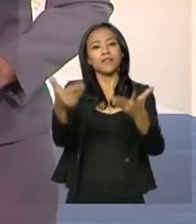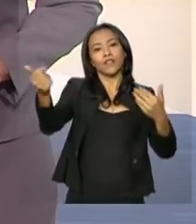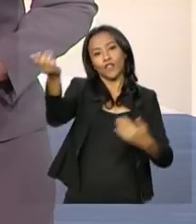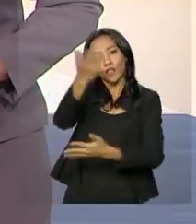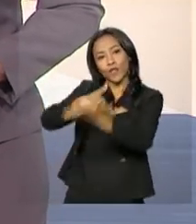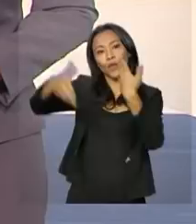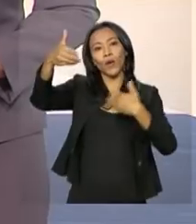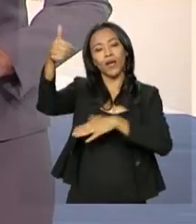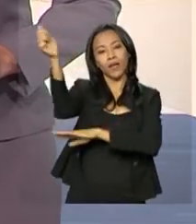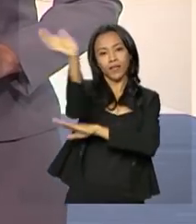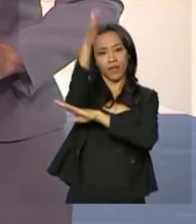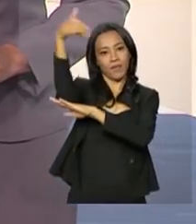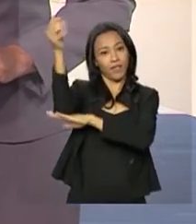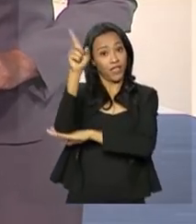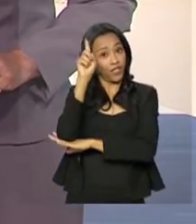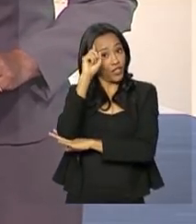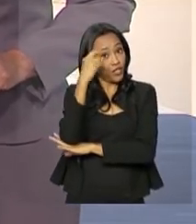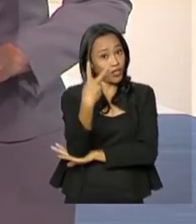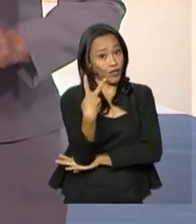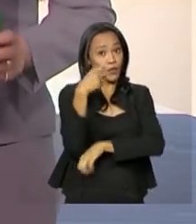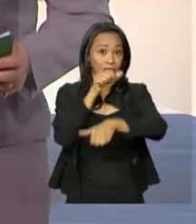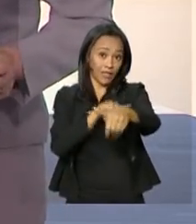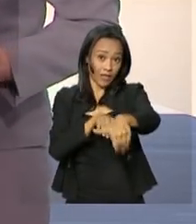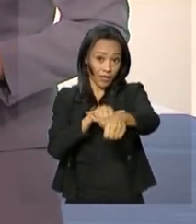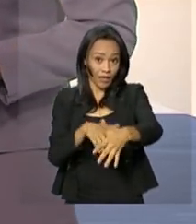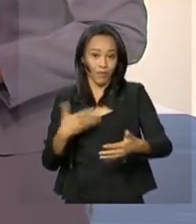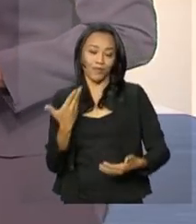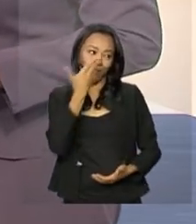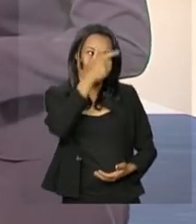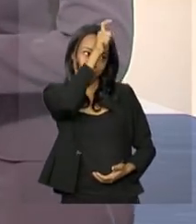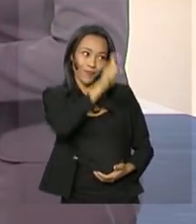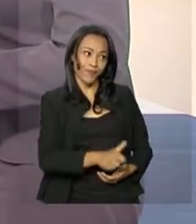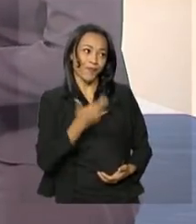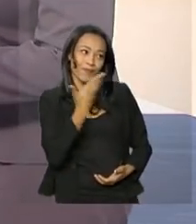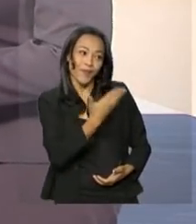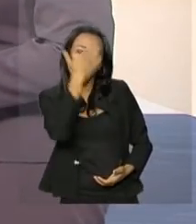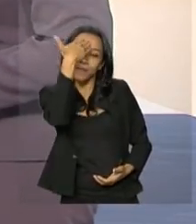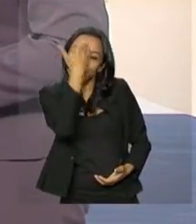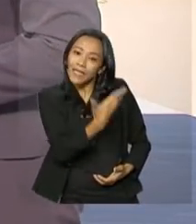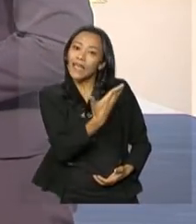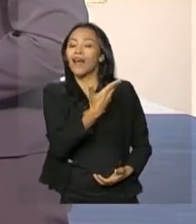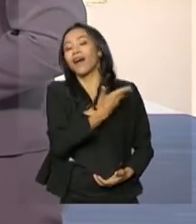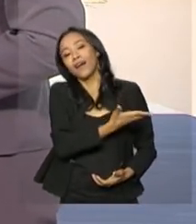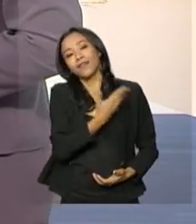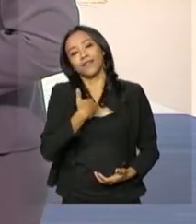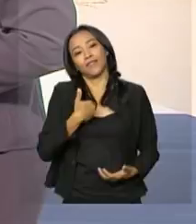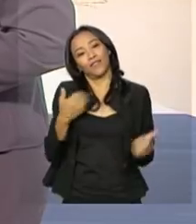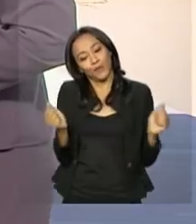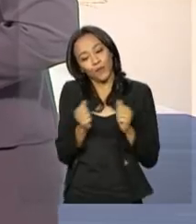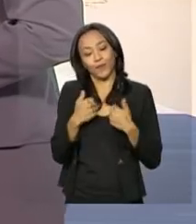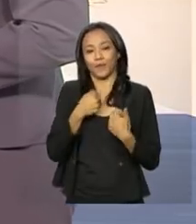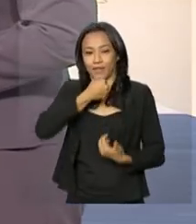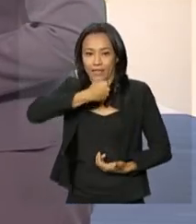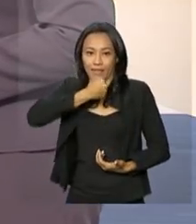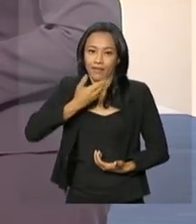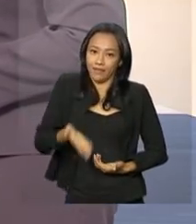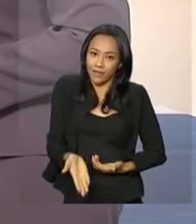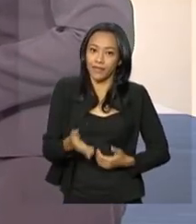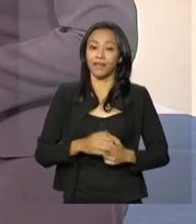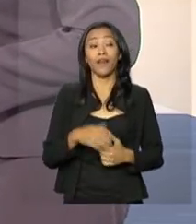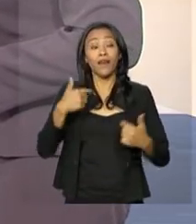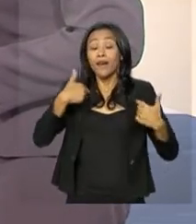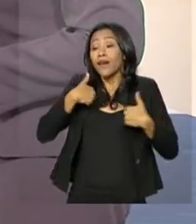bandeira neste dia 2 de setembro. Comandante Anderson, eu agradeço a sua participação aqui conosco. Muito